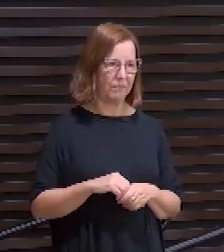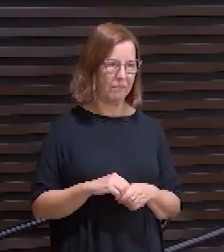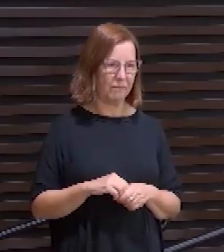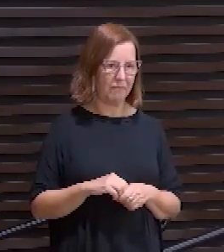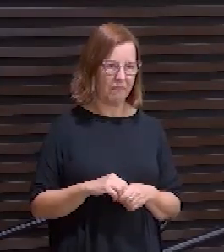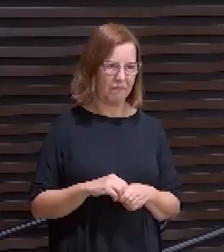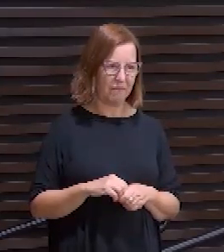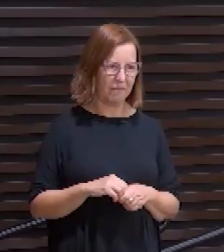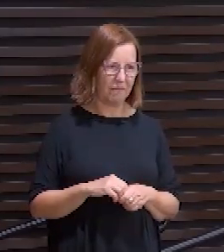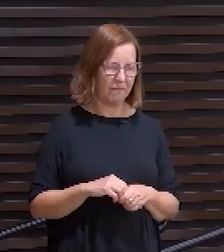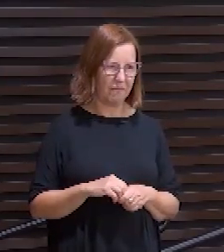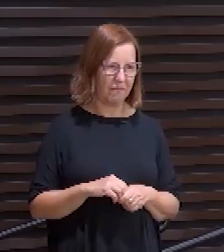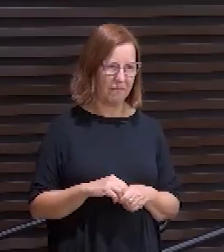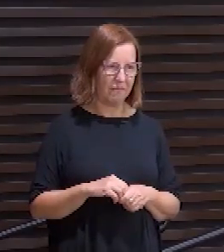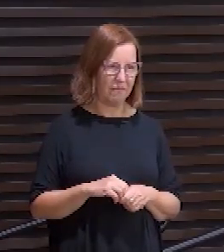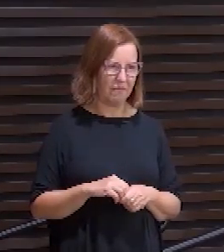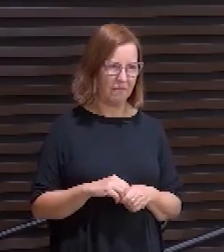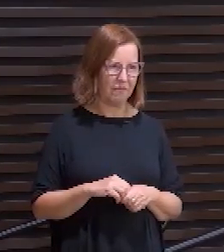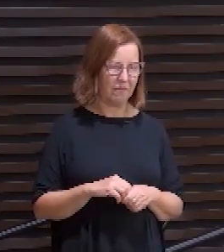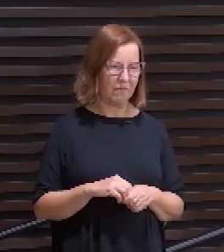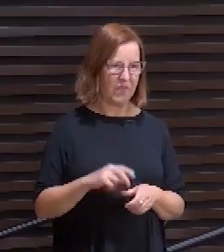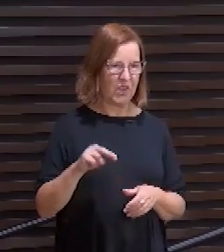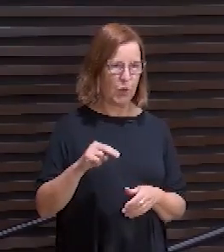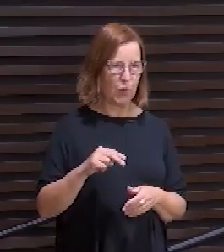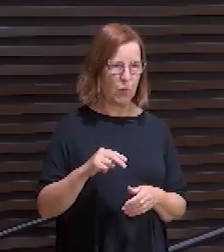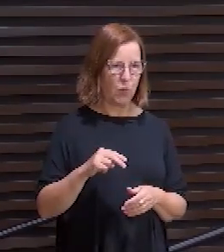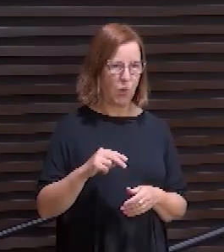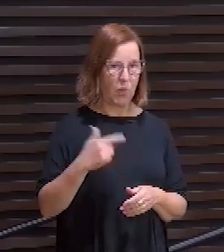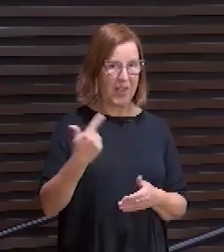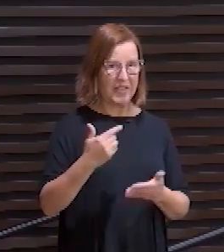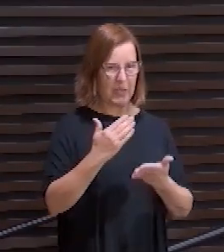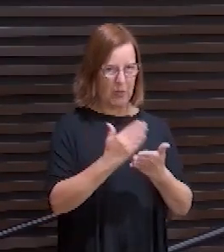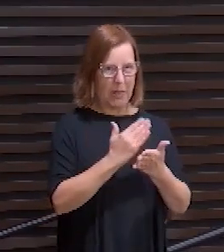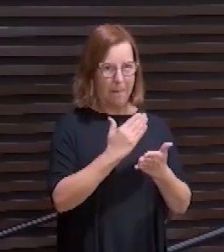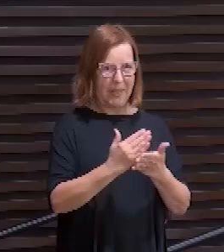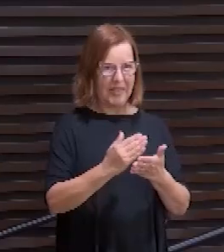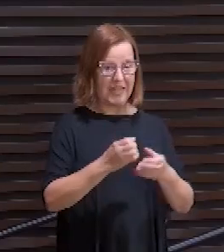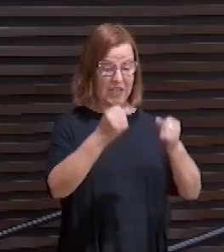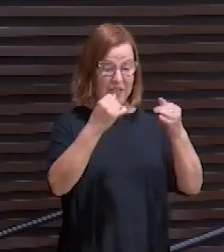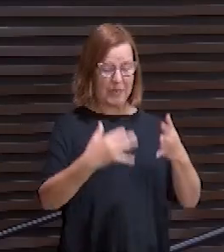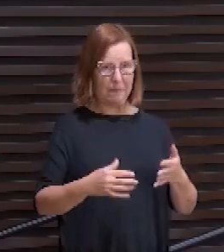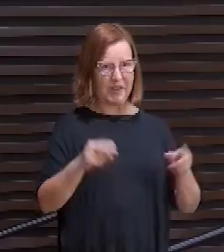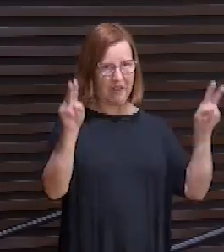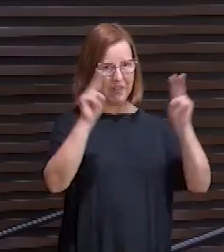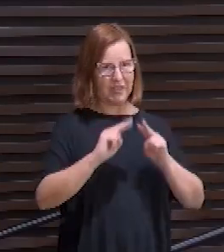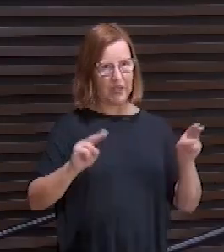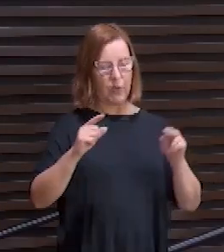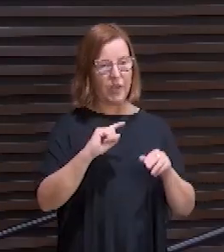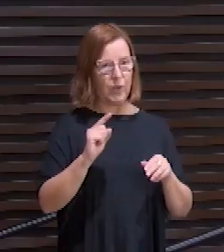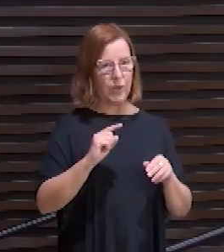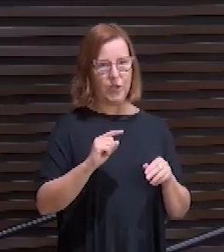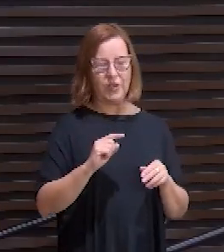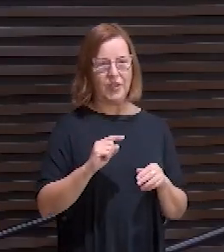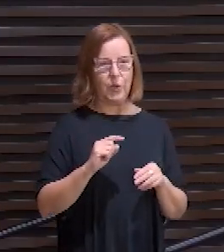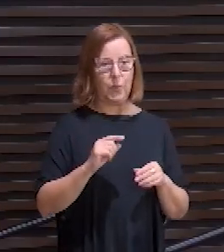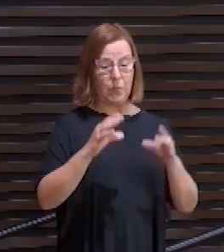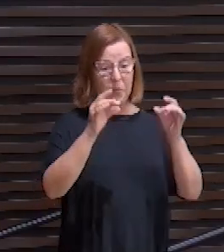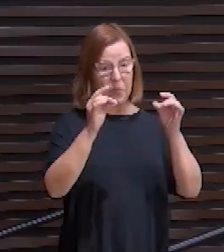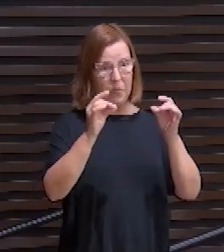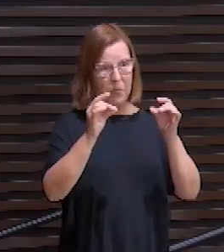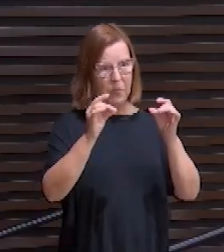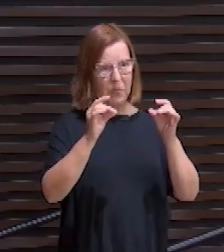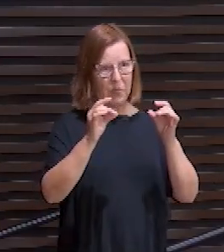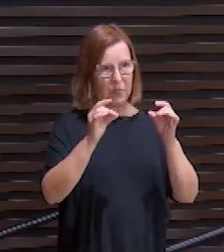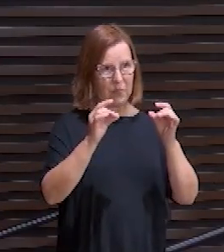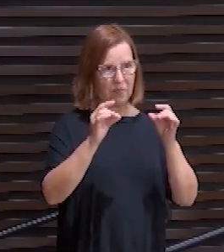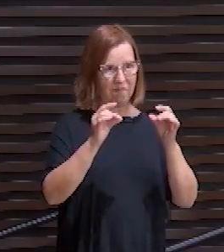Como a segunda metade do capítulo vai explicar a visão, eu não vou me deter muito aqui, porque a segunda metade